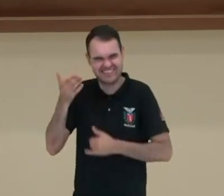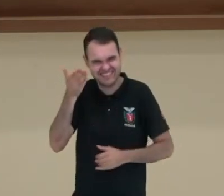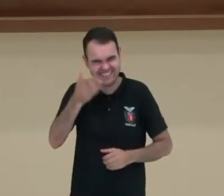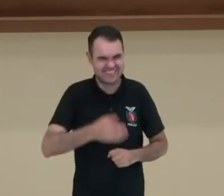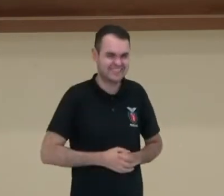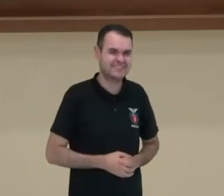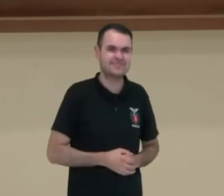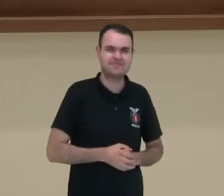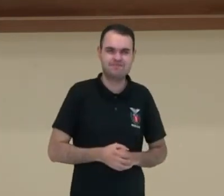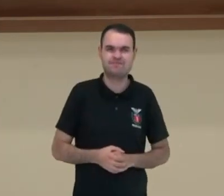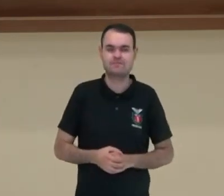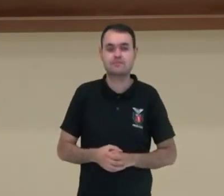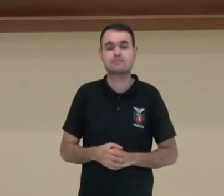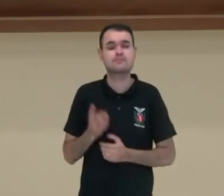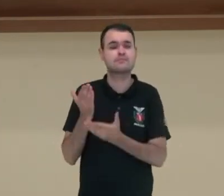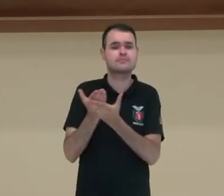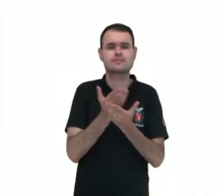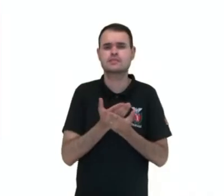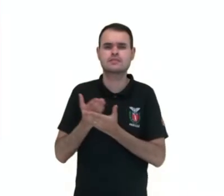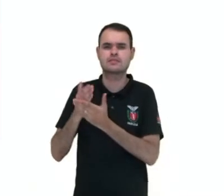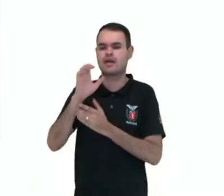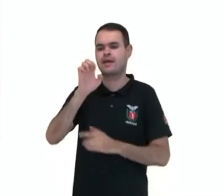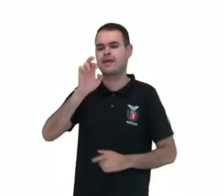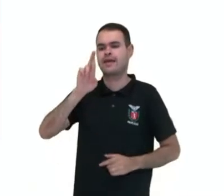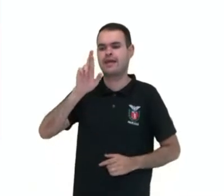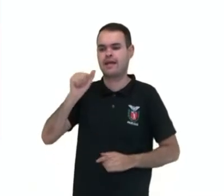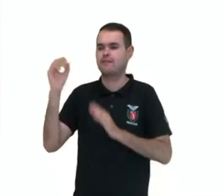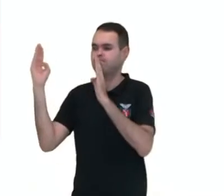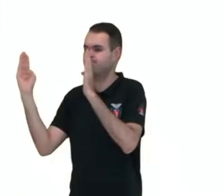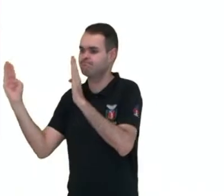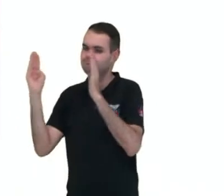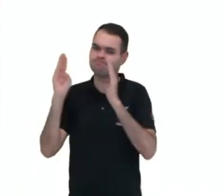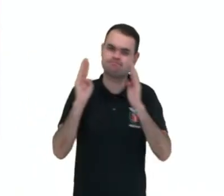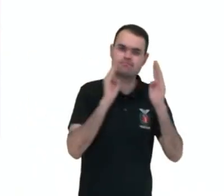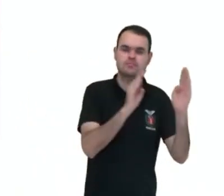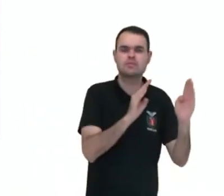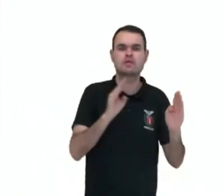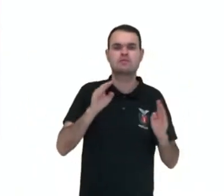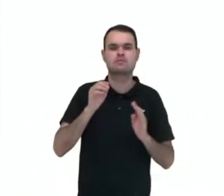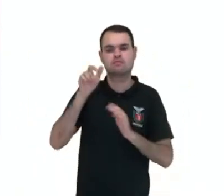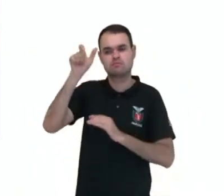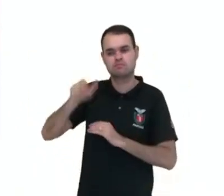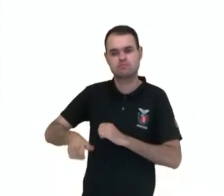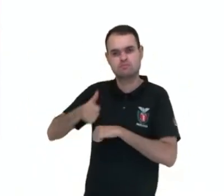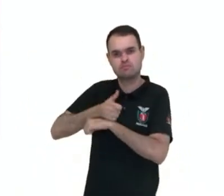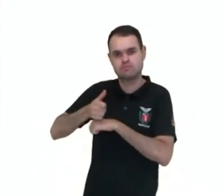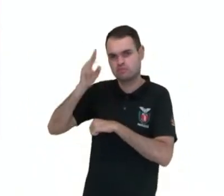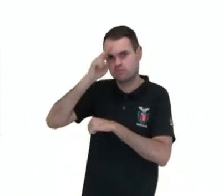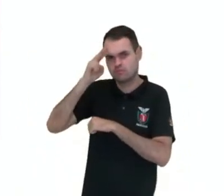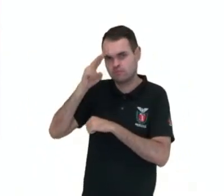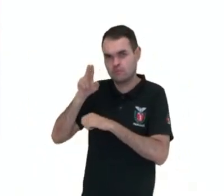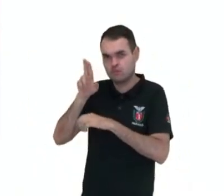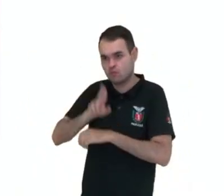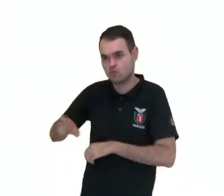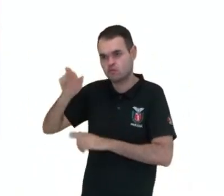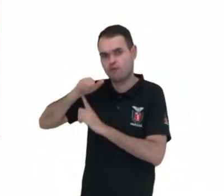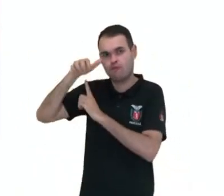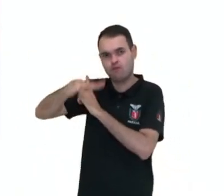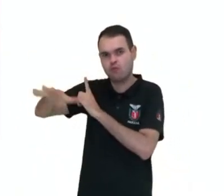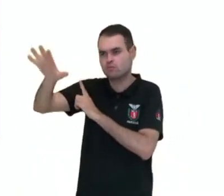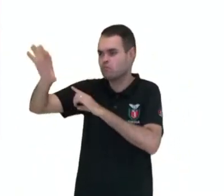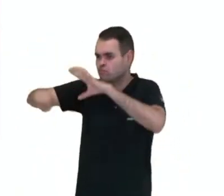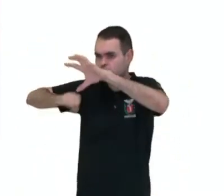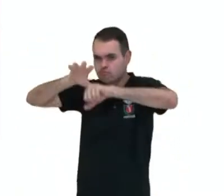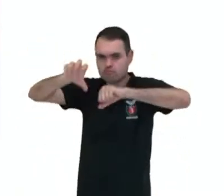vocês. No estudo das eras históricas, o historiador utiliza então as fontes históricas, fontes de pesquisa. Elas podem ser